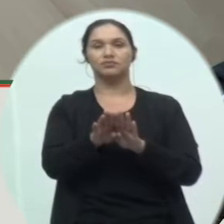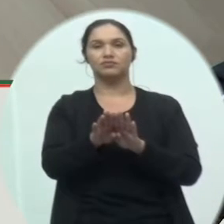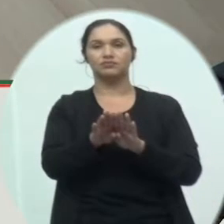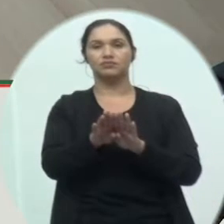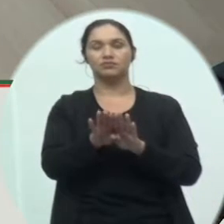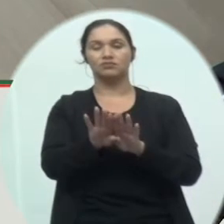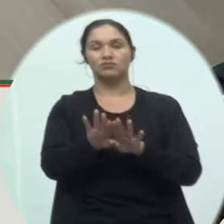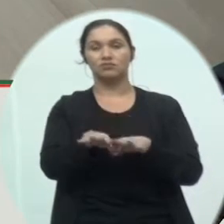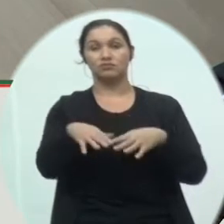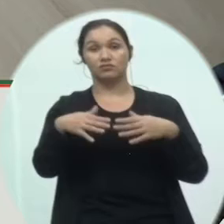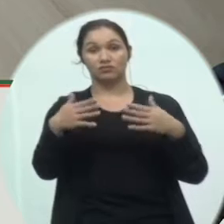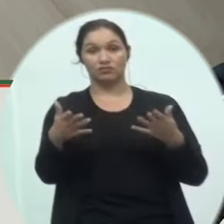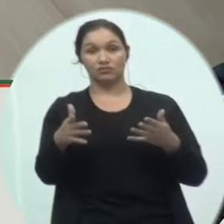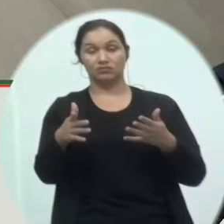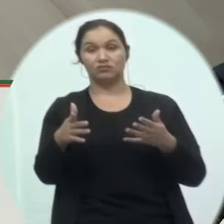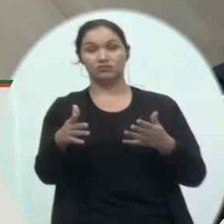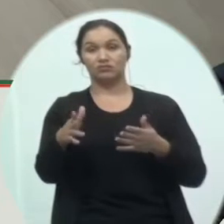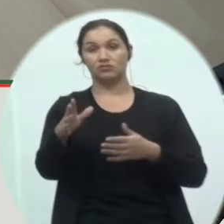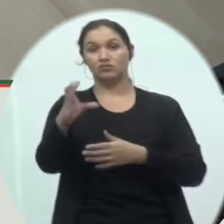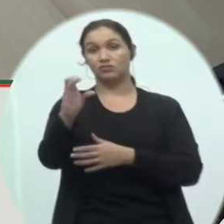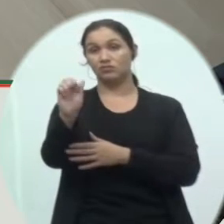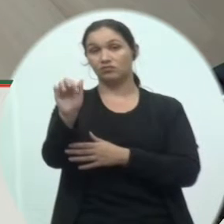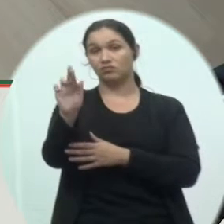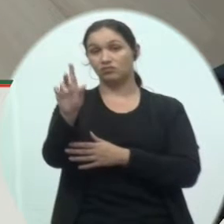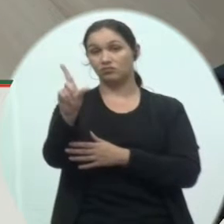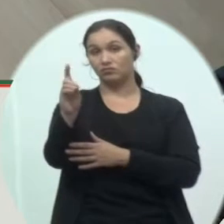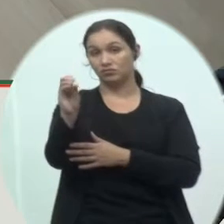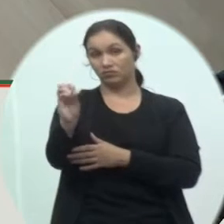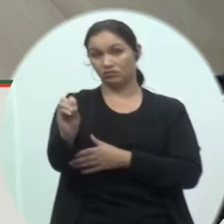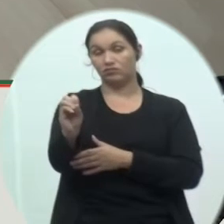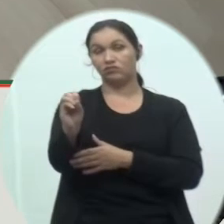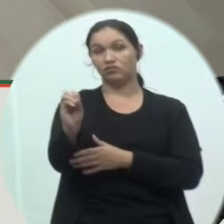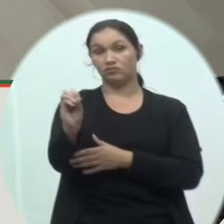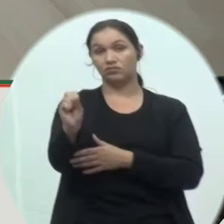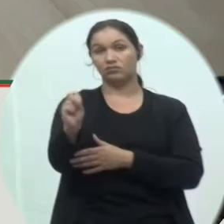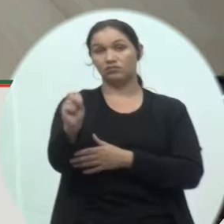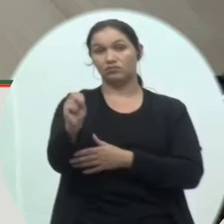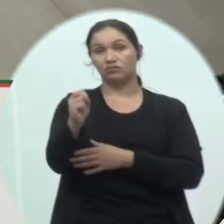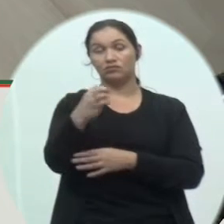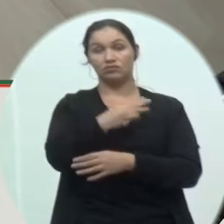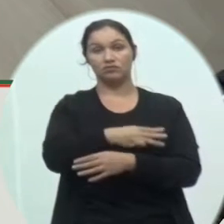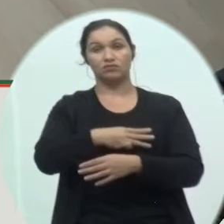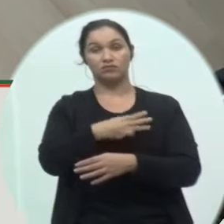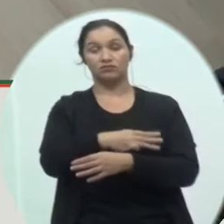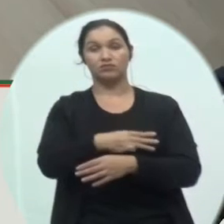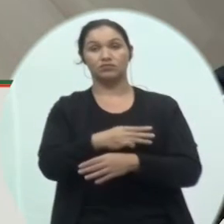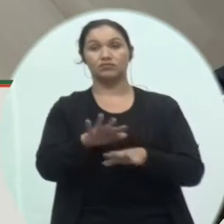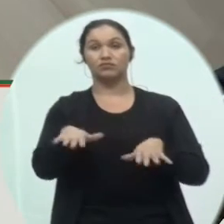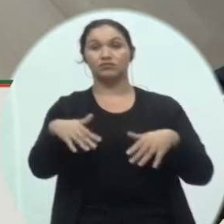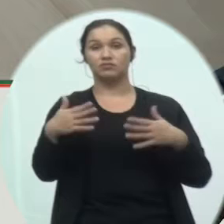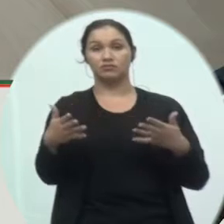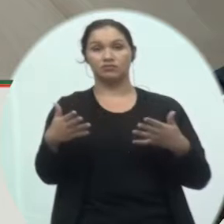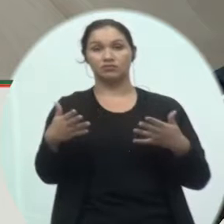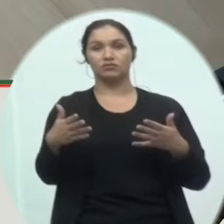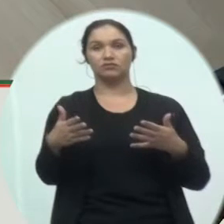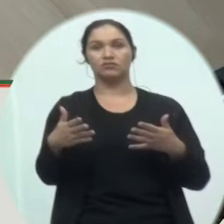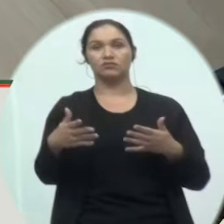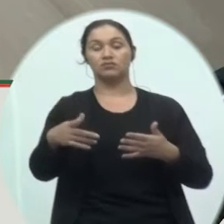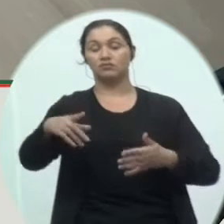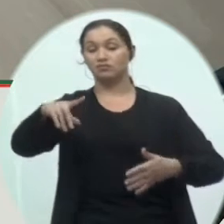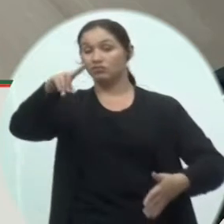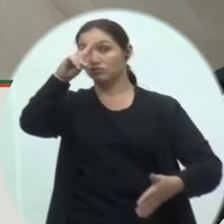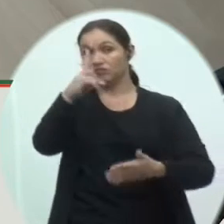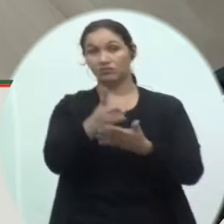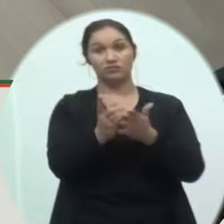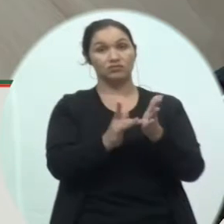leigo Carlos Harkin, da Missão Presbiteriana Brasil Central. O ide por todo mundo e pregar o